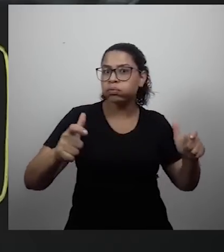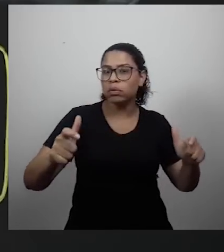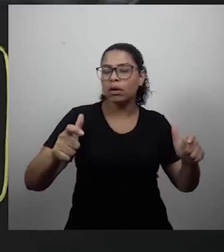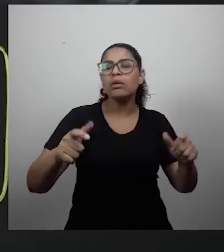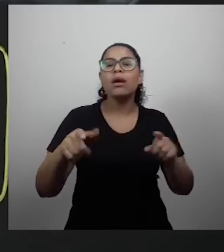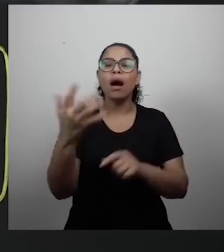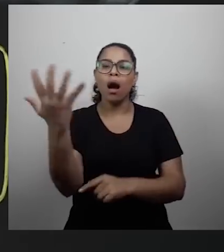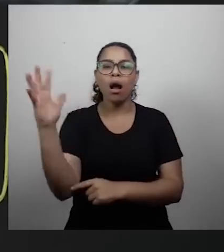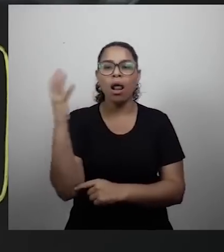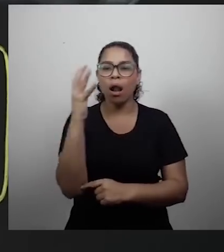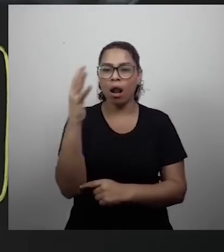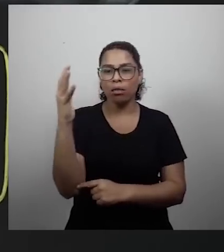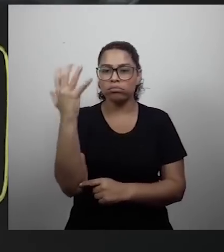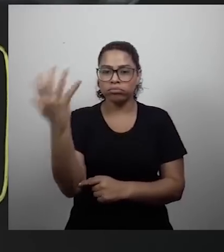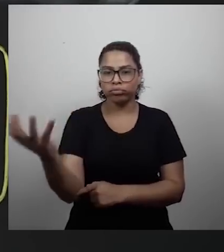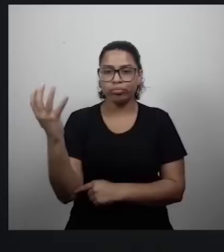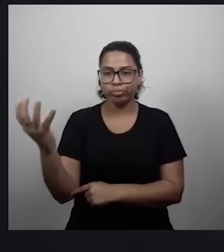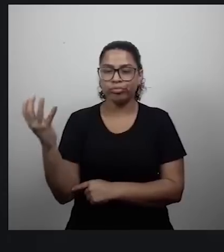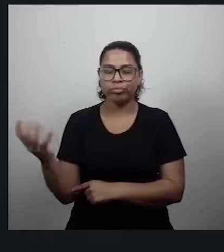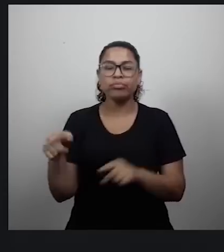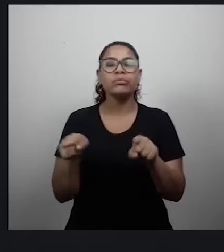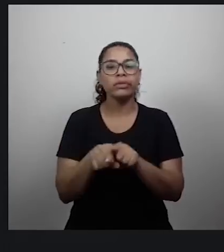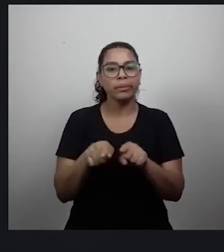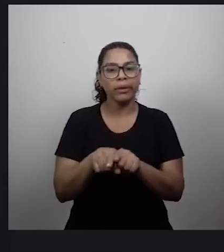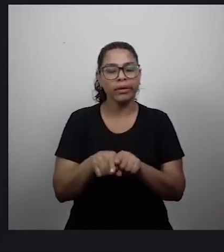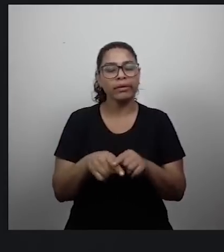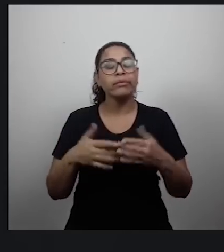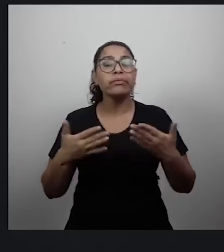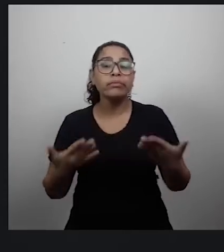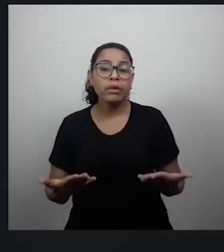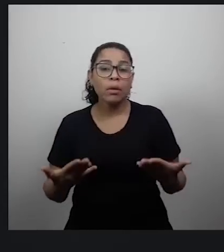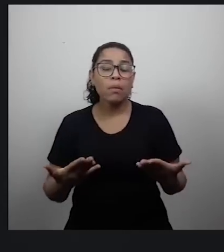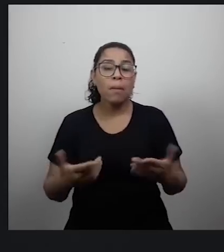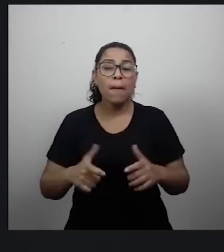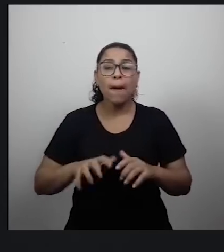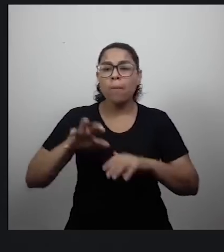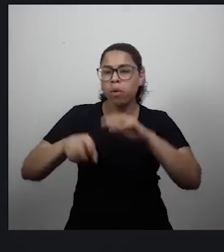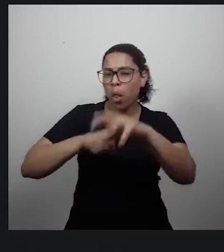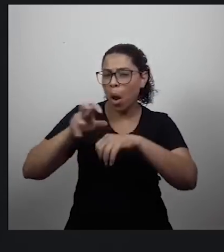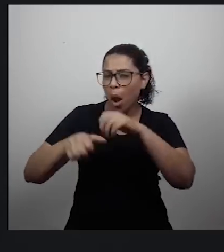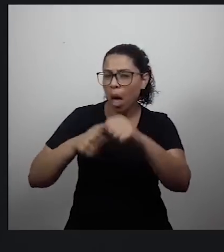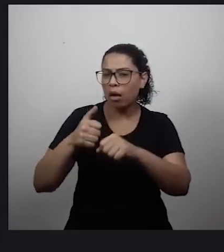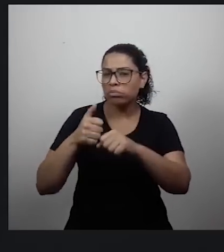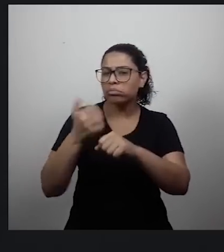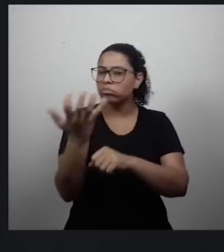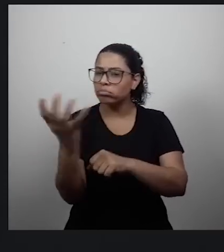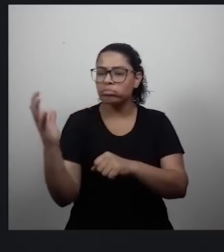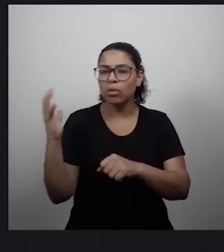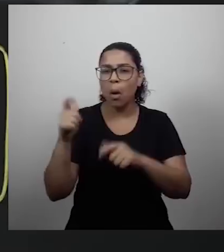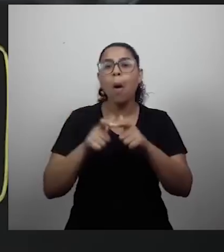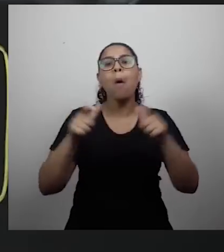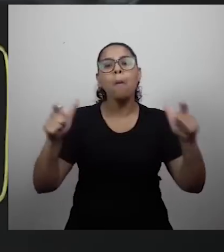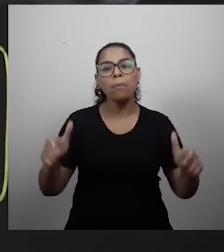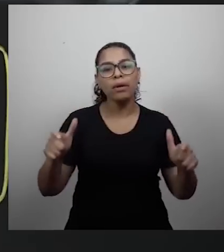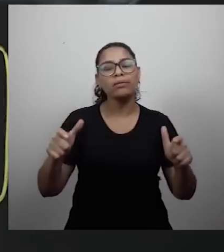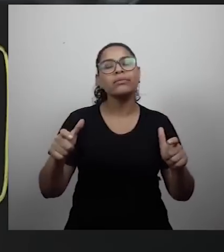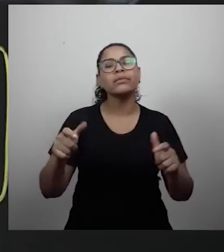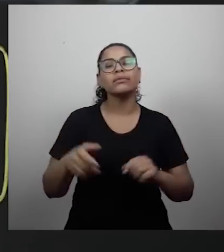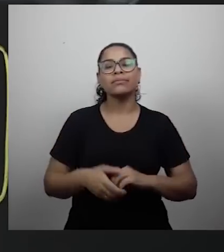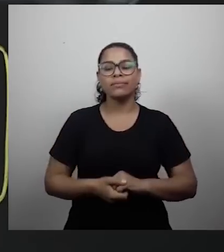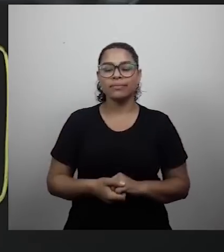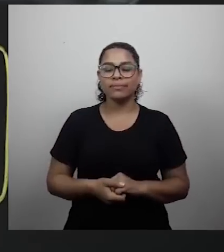ela aumenta muito com a Revolução Industrial. Para ficar bem clara essa questão da exploração dos recursos naturais, eu vou fazer uma ponte aqui